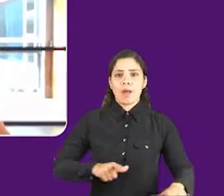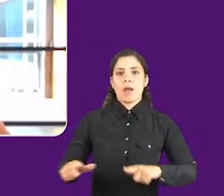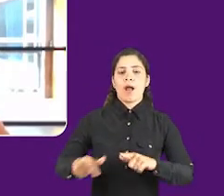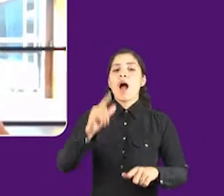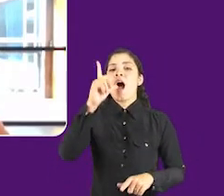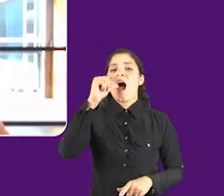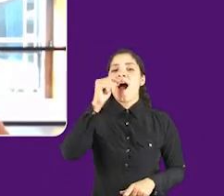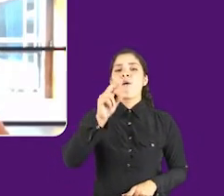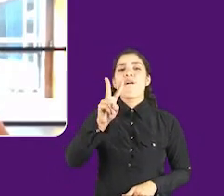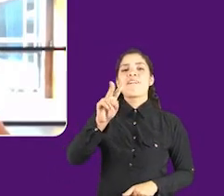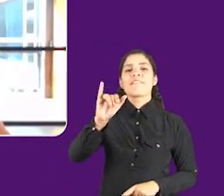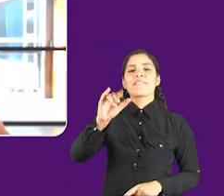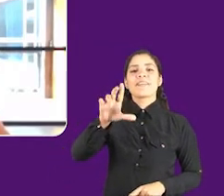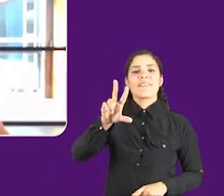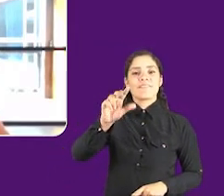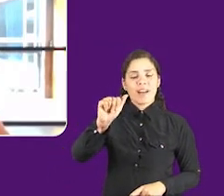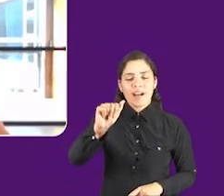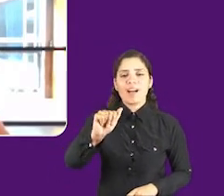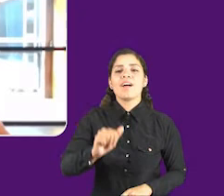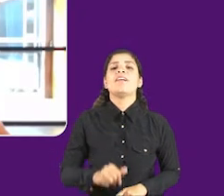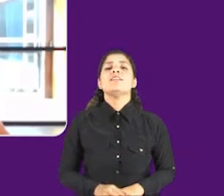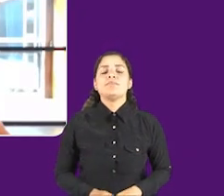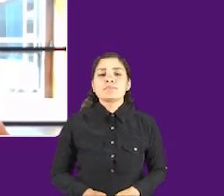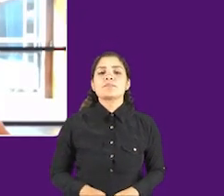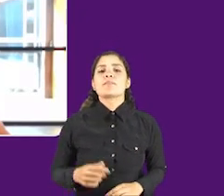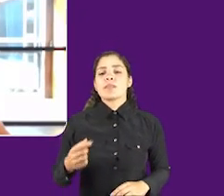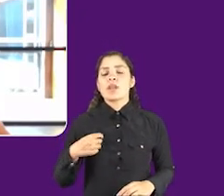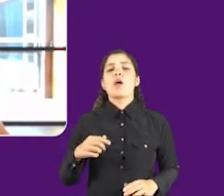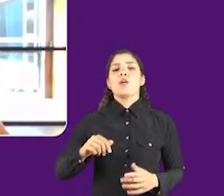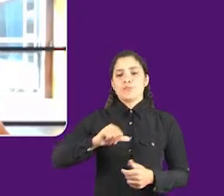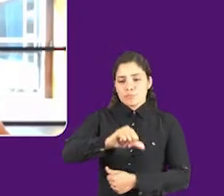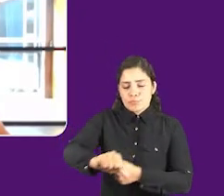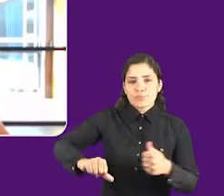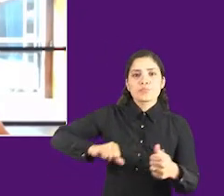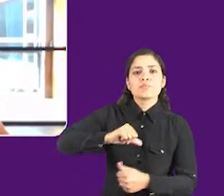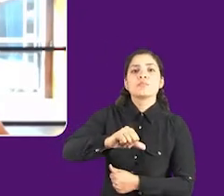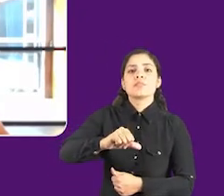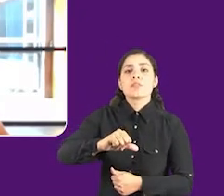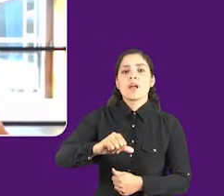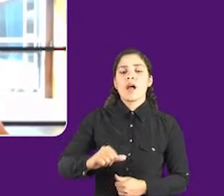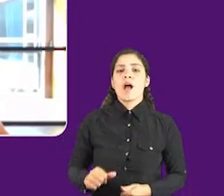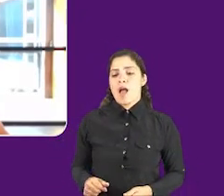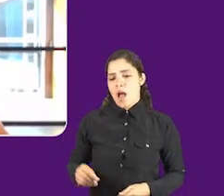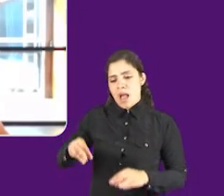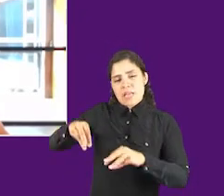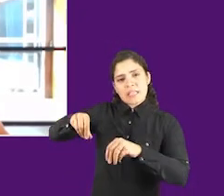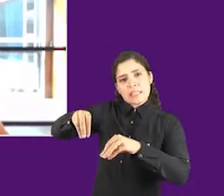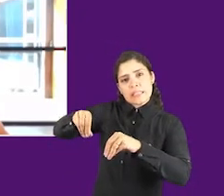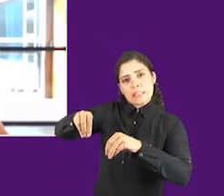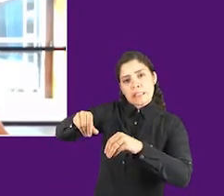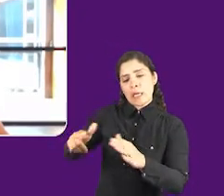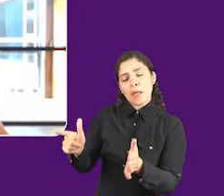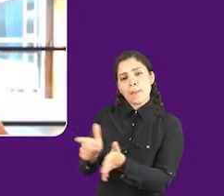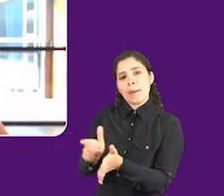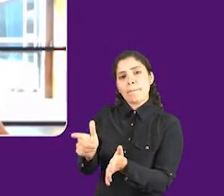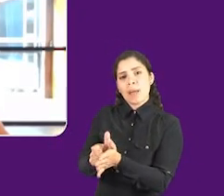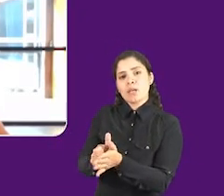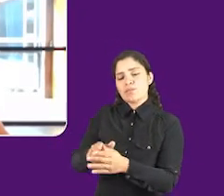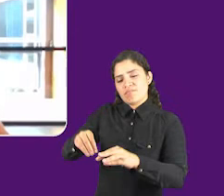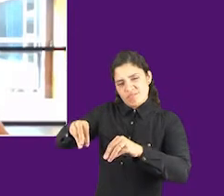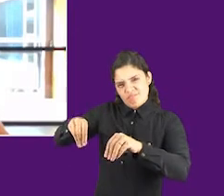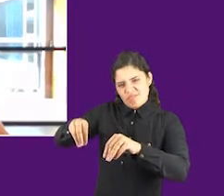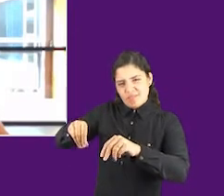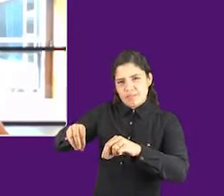substituição a resina acrílica que a gente usa para curar os grãos que os papéis andou do dos papéis da Vale